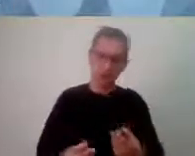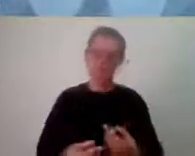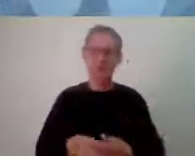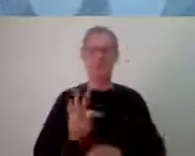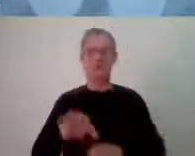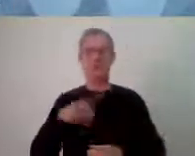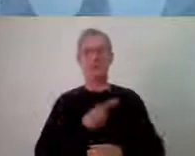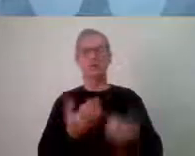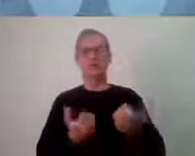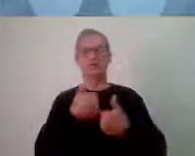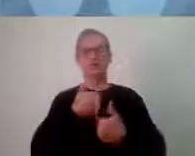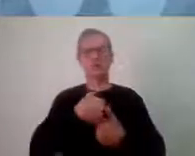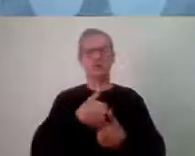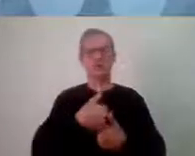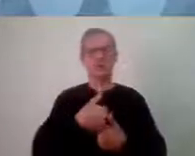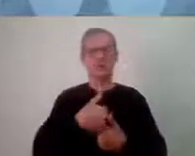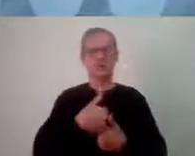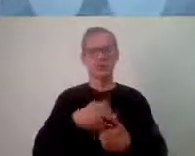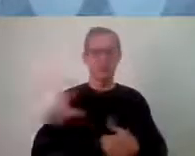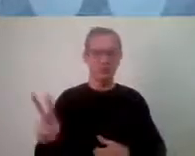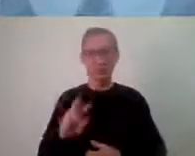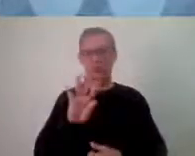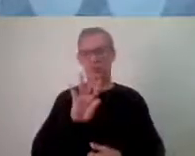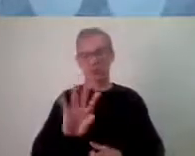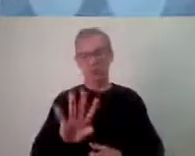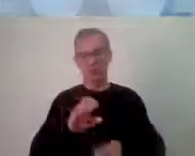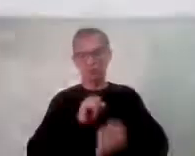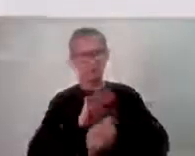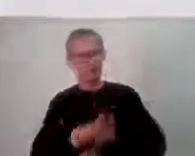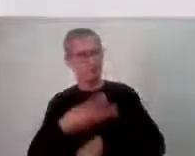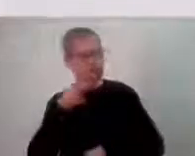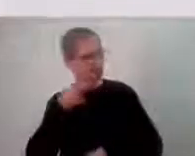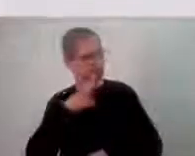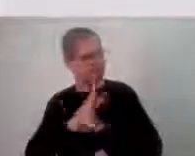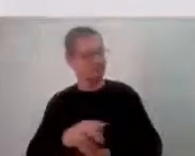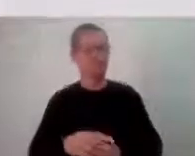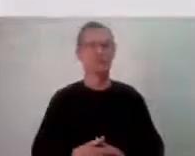T, a gente coloca o valor 4, acompanhe no 4.